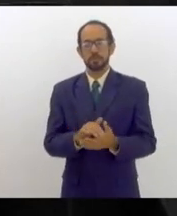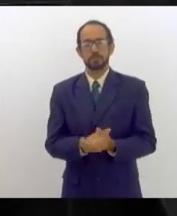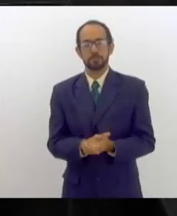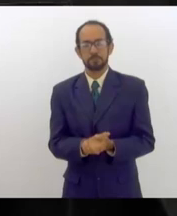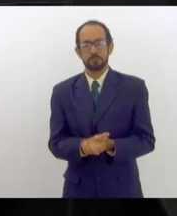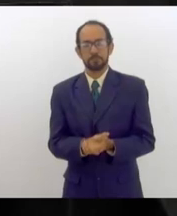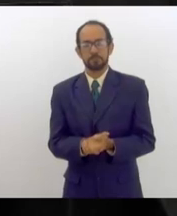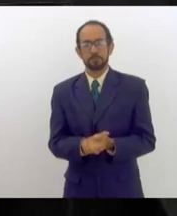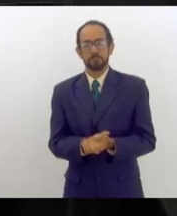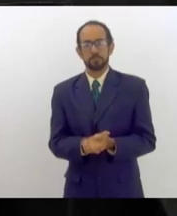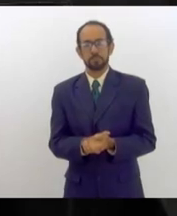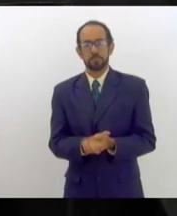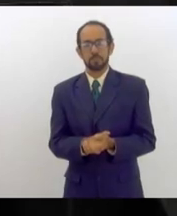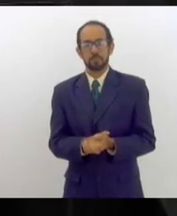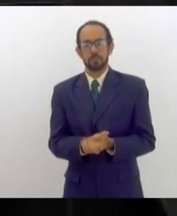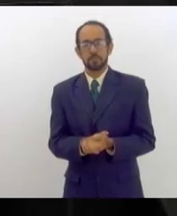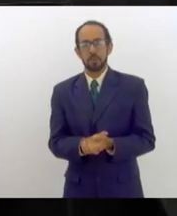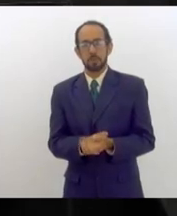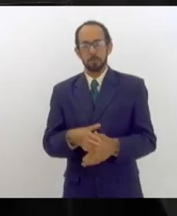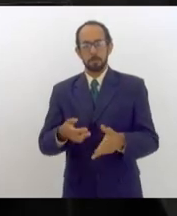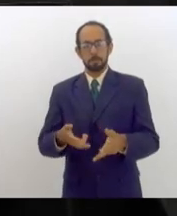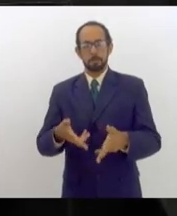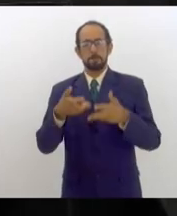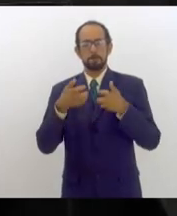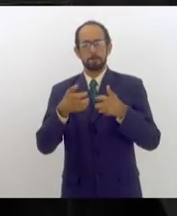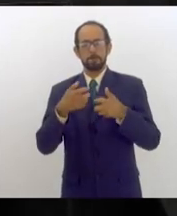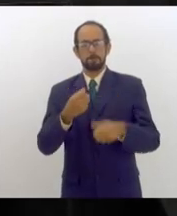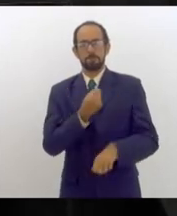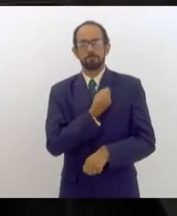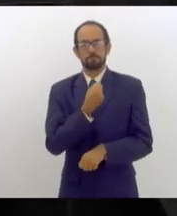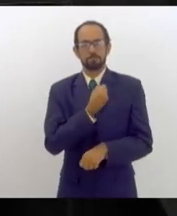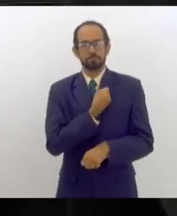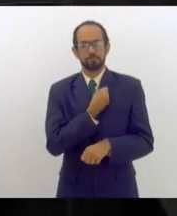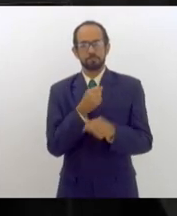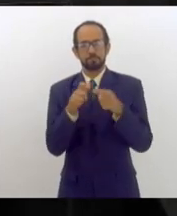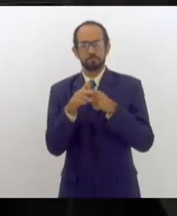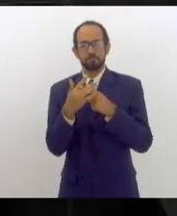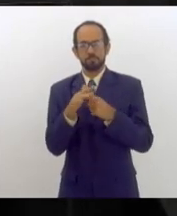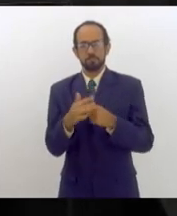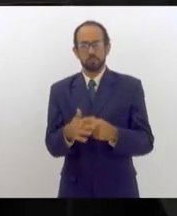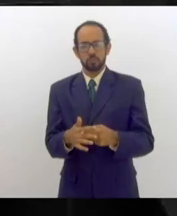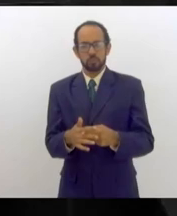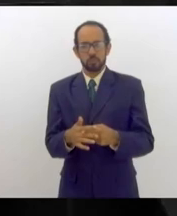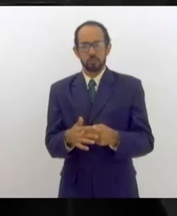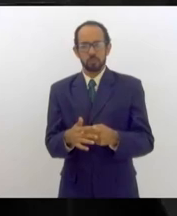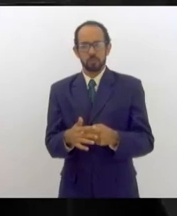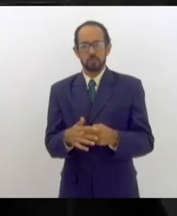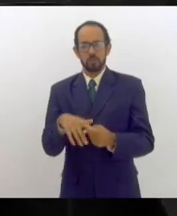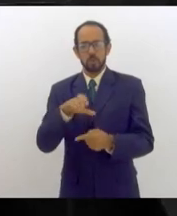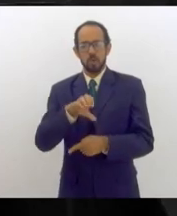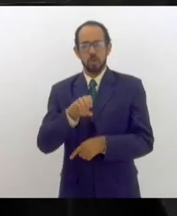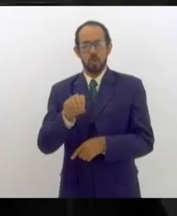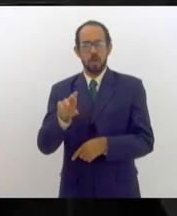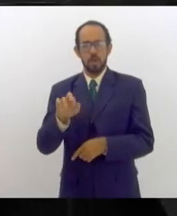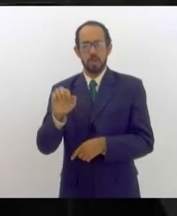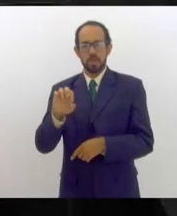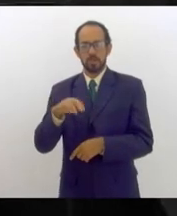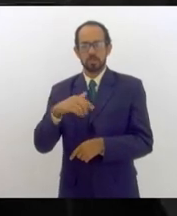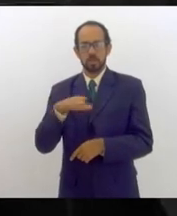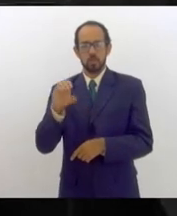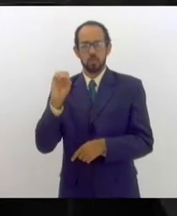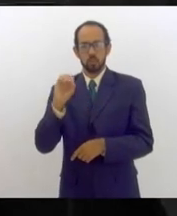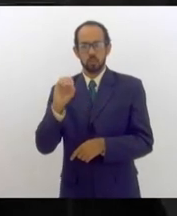é preciso rever indicadores de correção elegante né porque é preciso